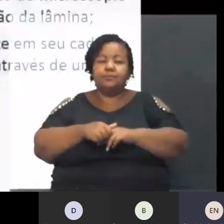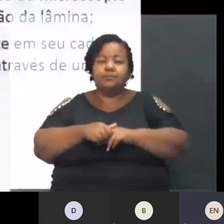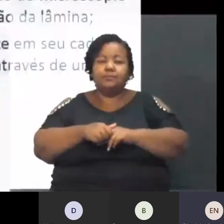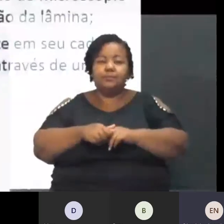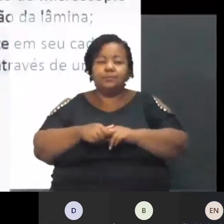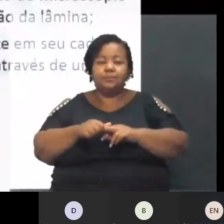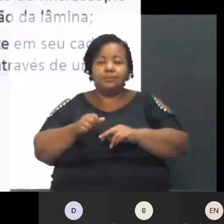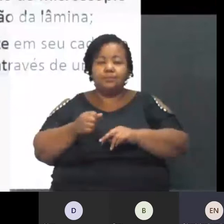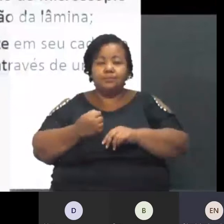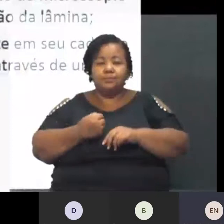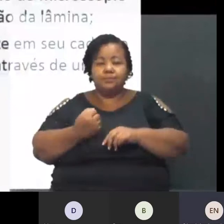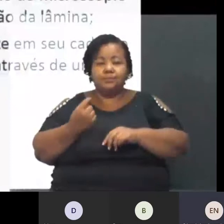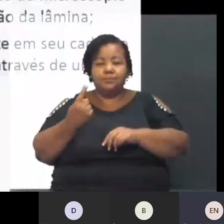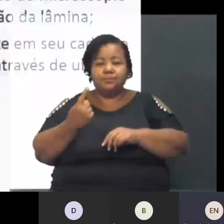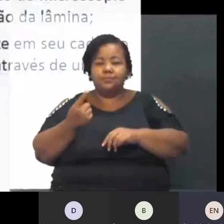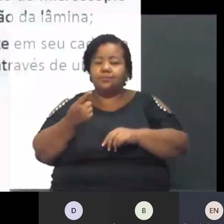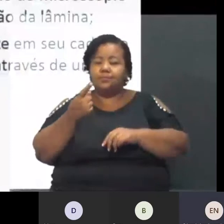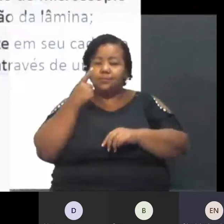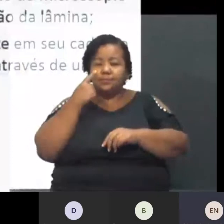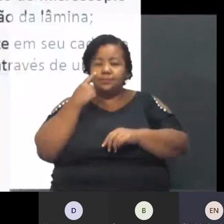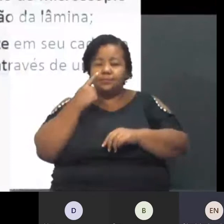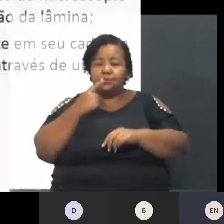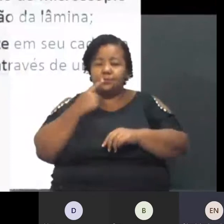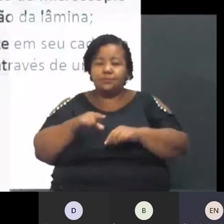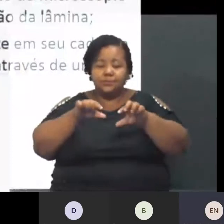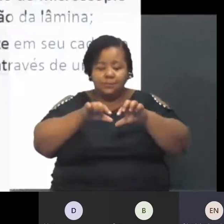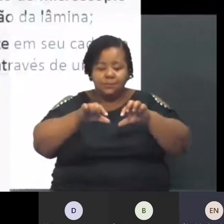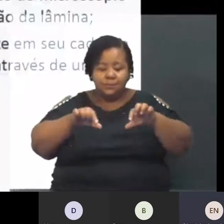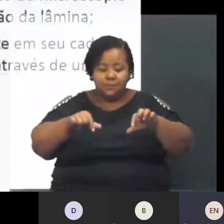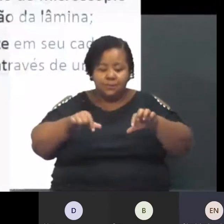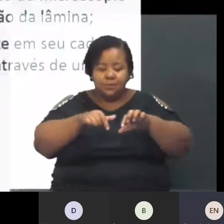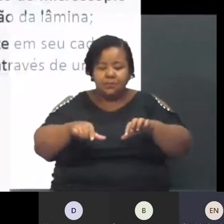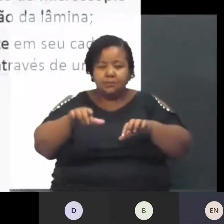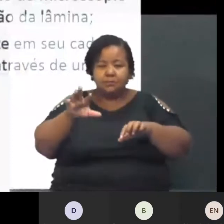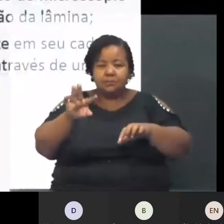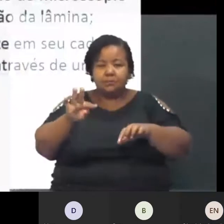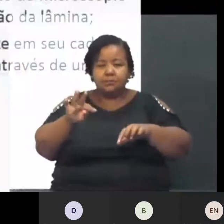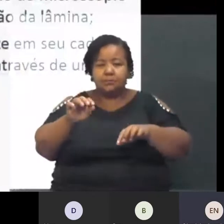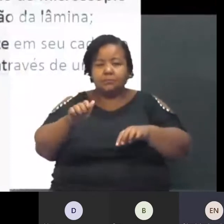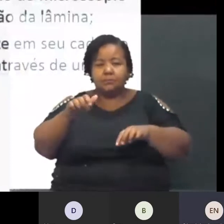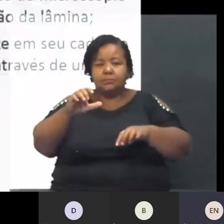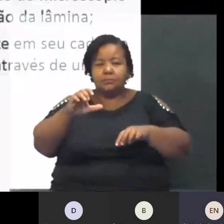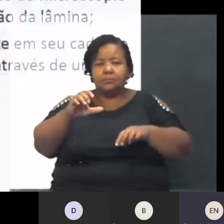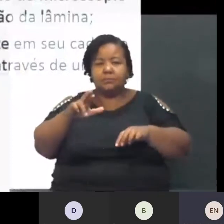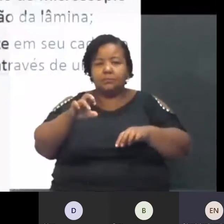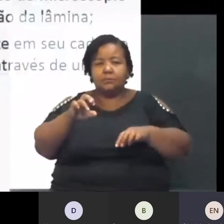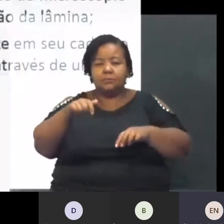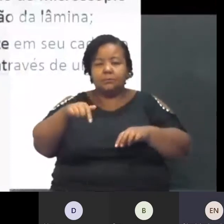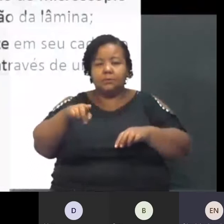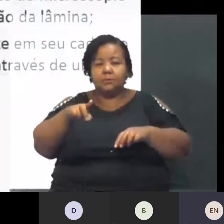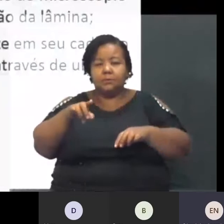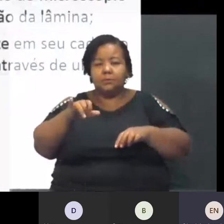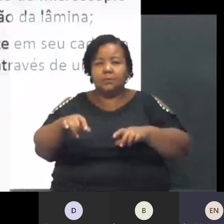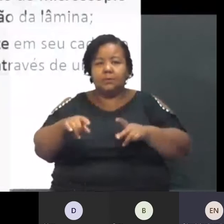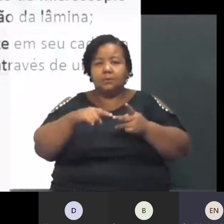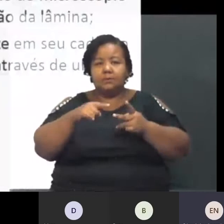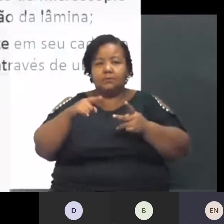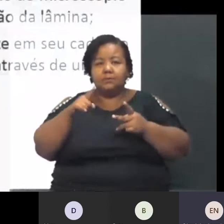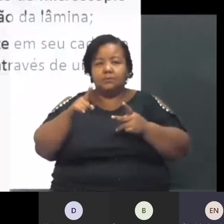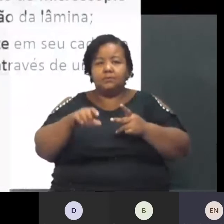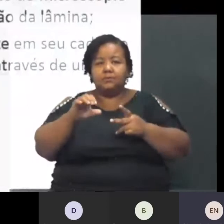procedimento 1, você observará lâminas de traqueia, ossificação